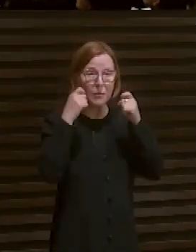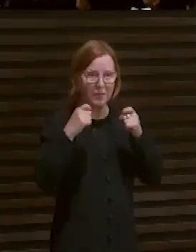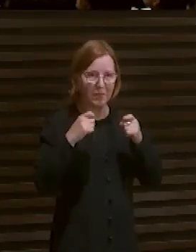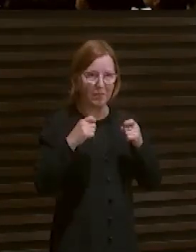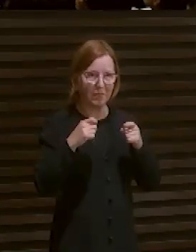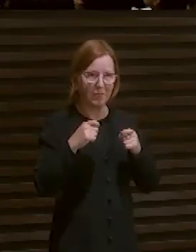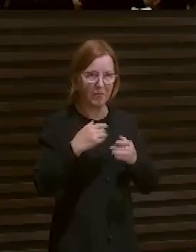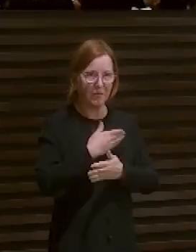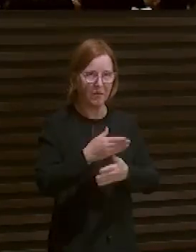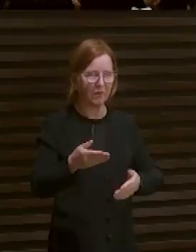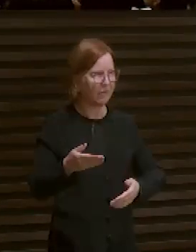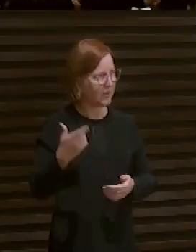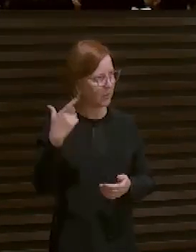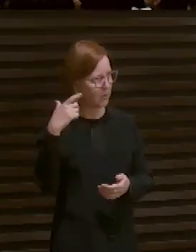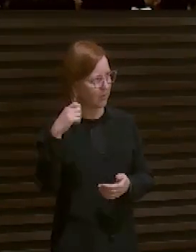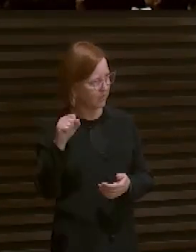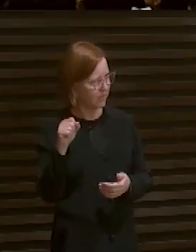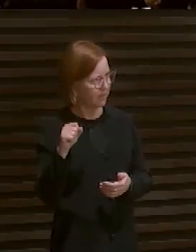me gravar assim aqui também?